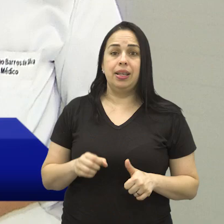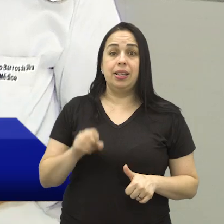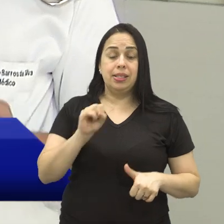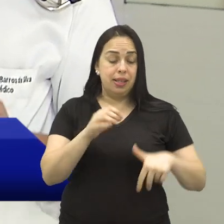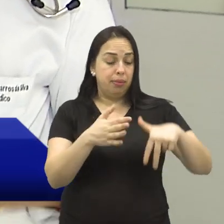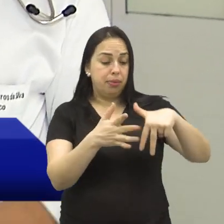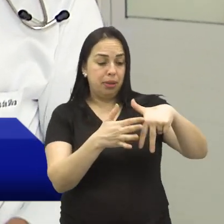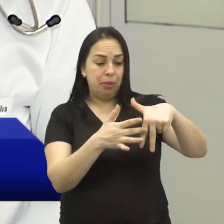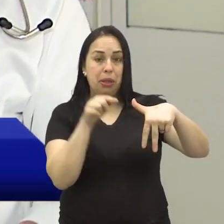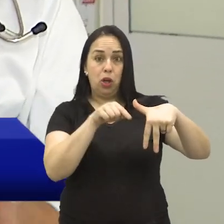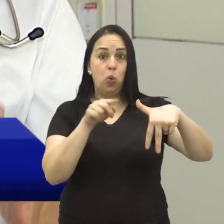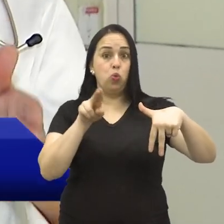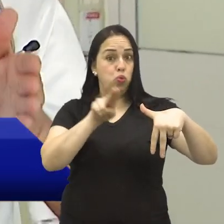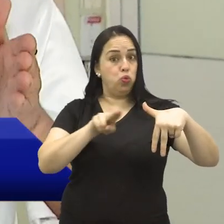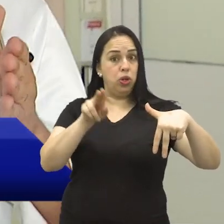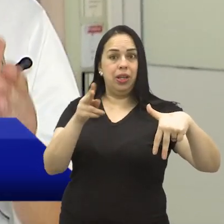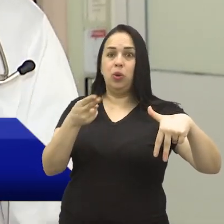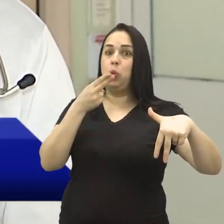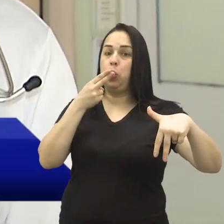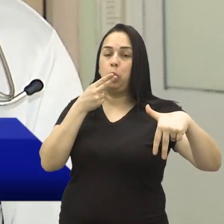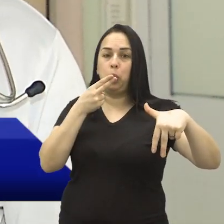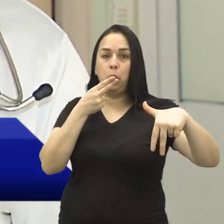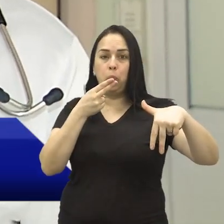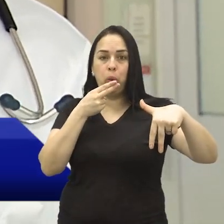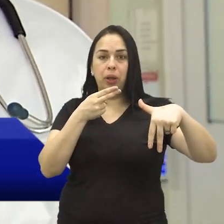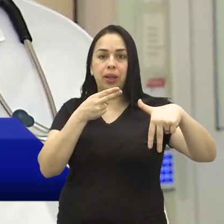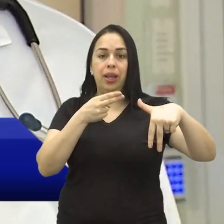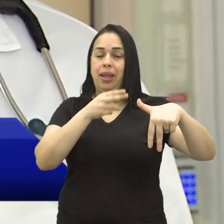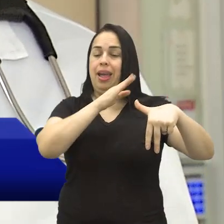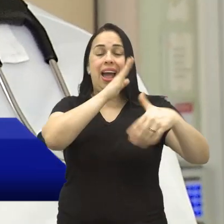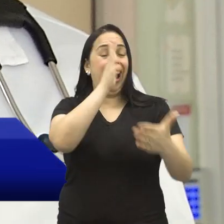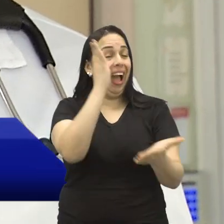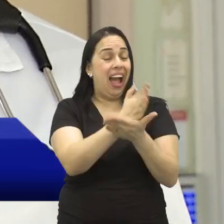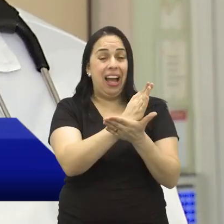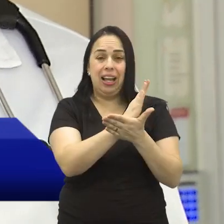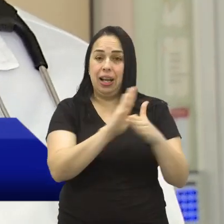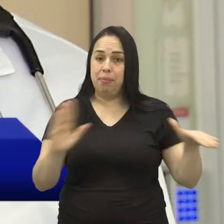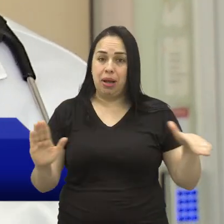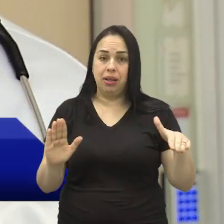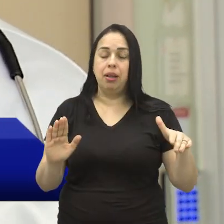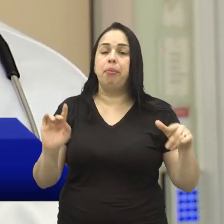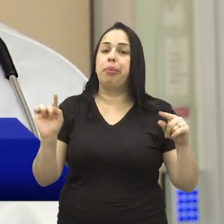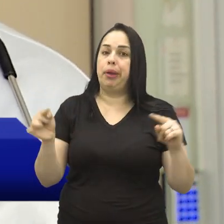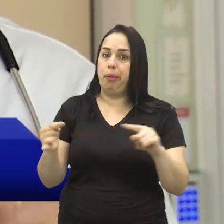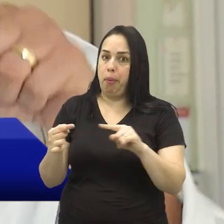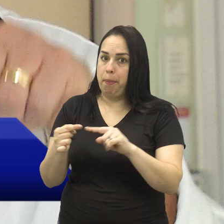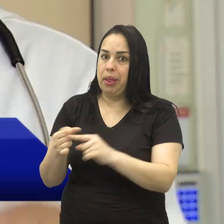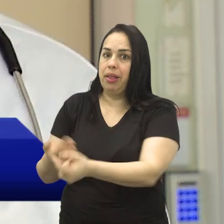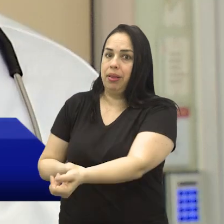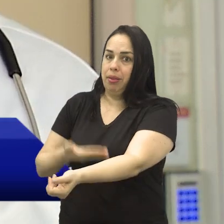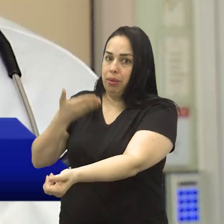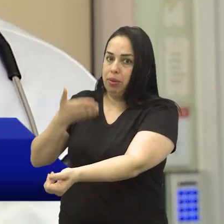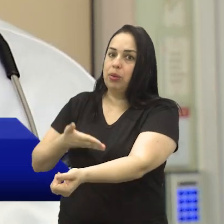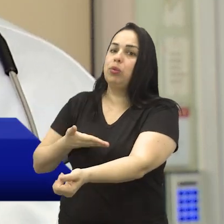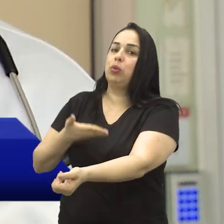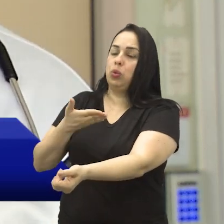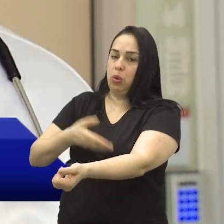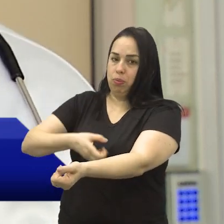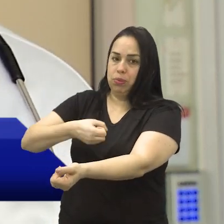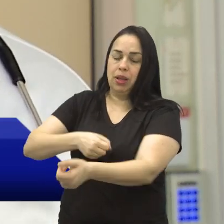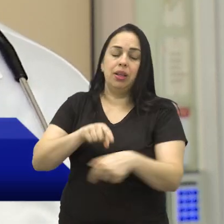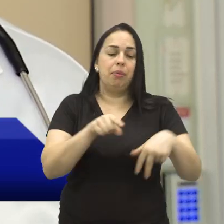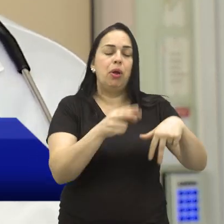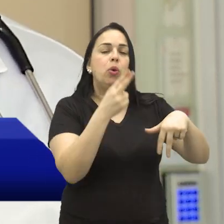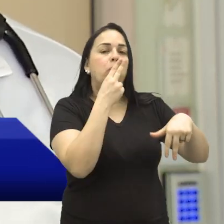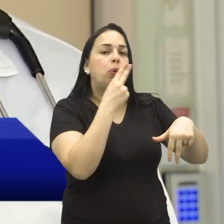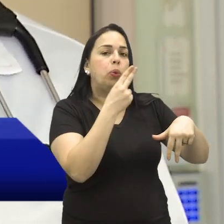paciente é um paciente tabagista, é cessação imediata ao tabagismo. Isso tem relação direta com a hipertensão e o próprio tabagismo. O uso